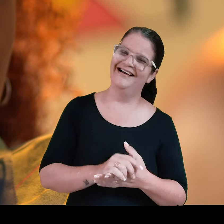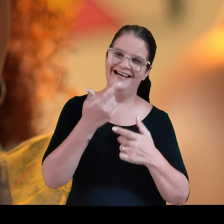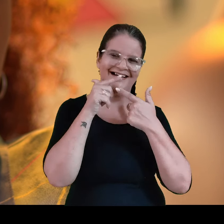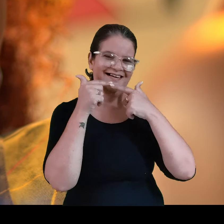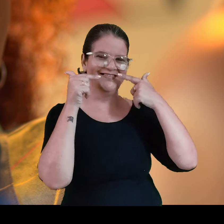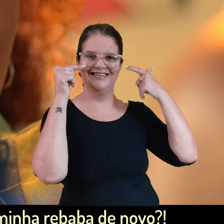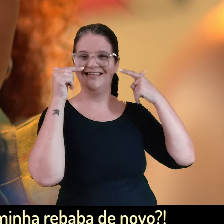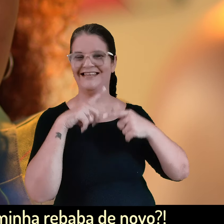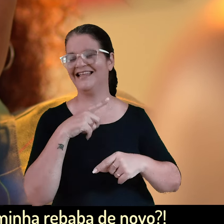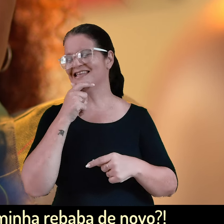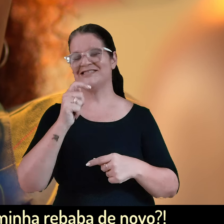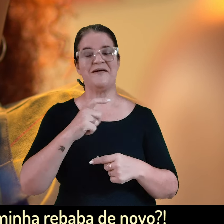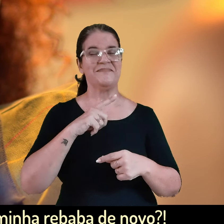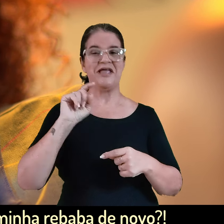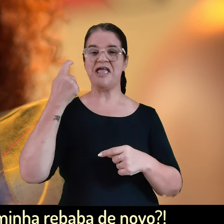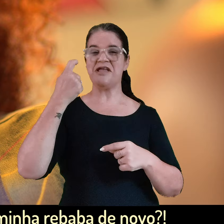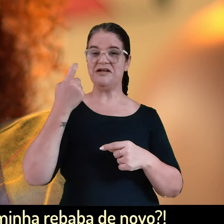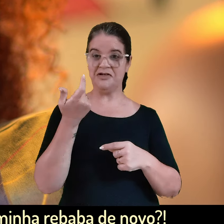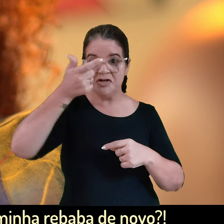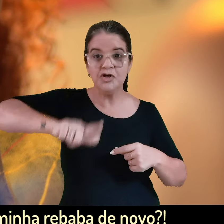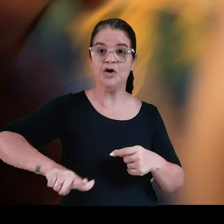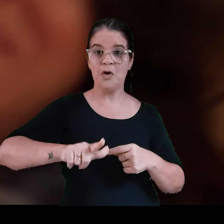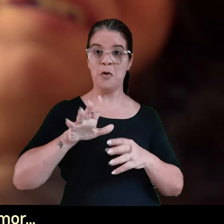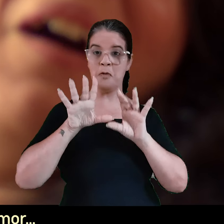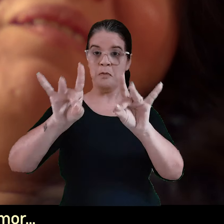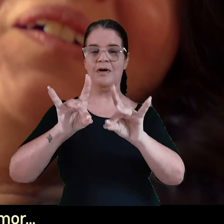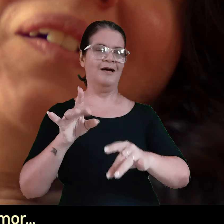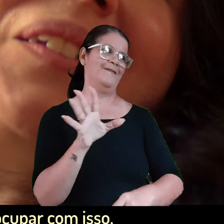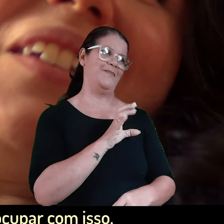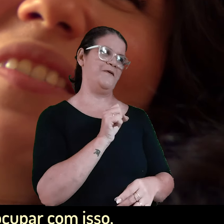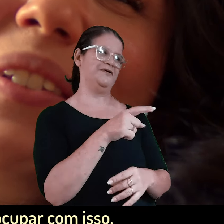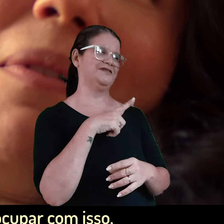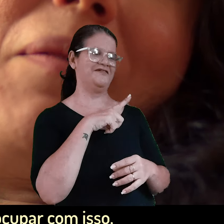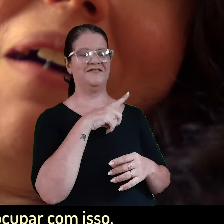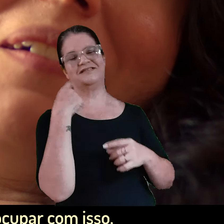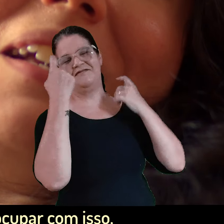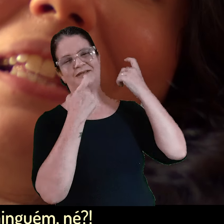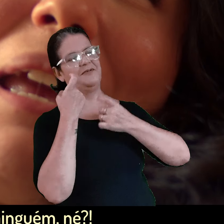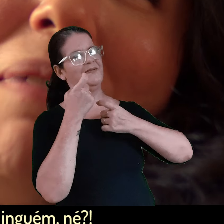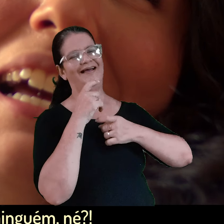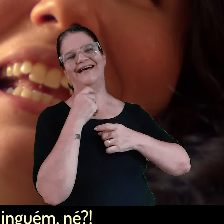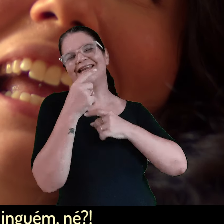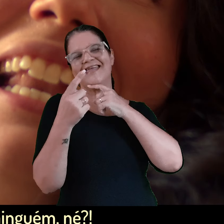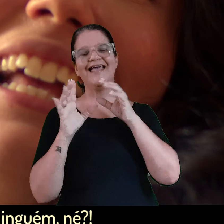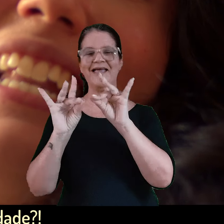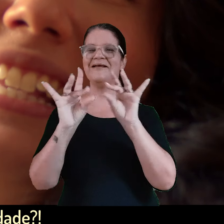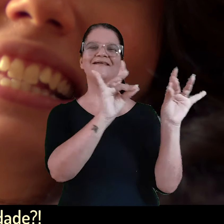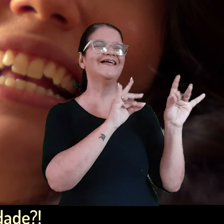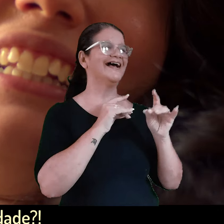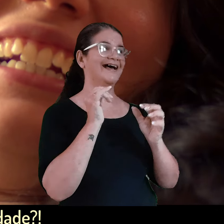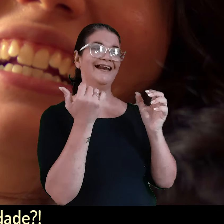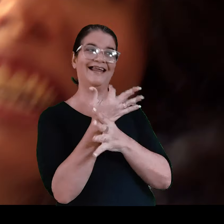Helena, a boca é aberta. Esse cara tá pegando a minha rebaba de novo. Meu amor, se você fosse preocupar com isso, ninguém pegar ninguém, né?